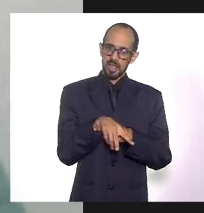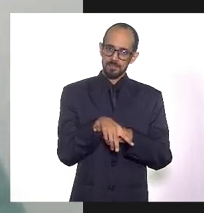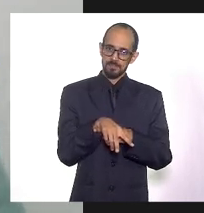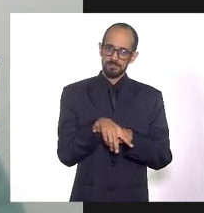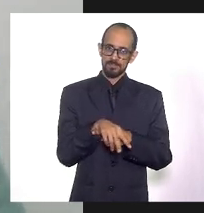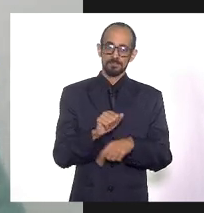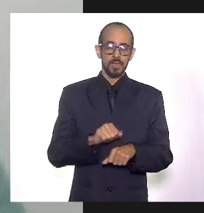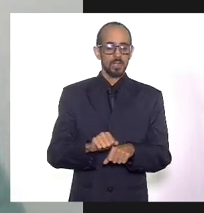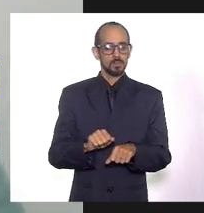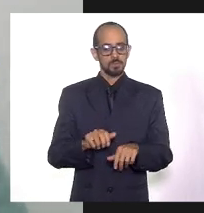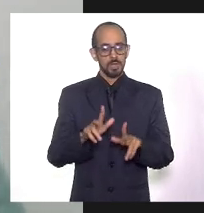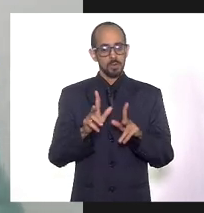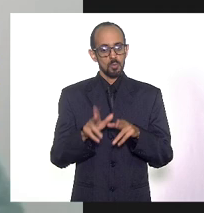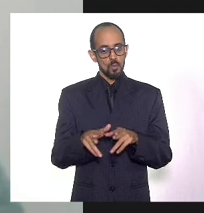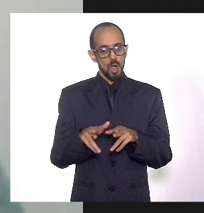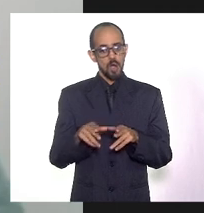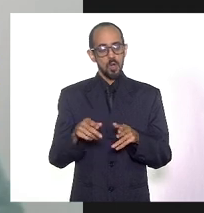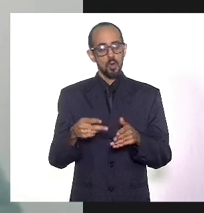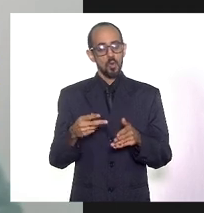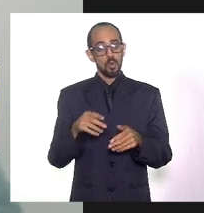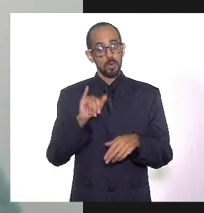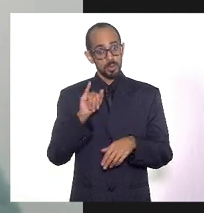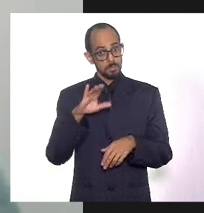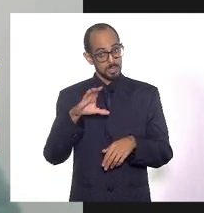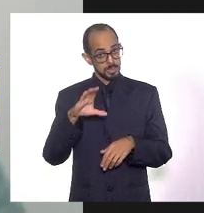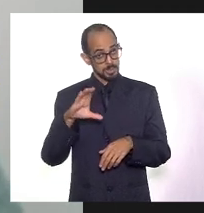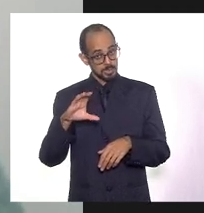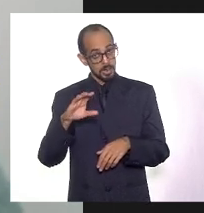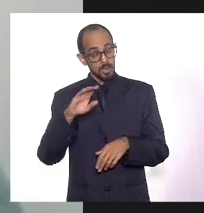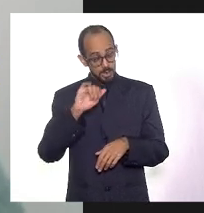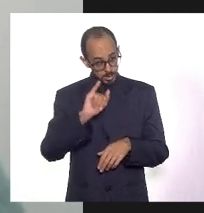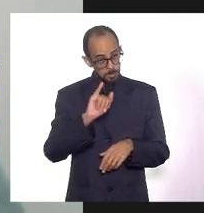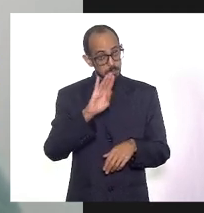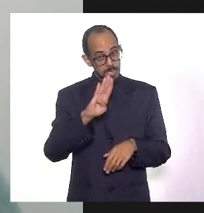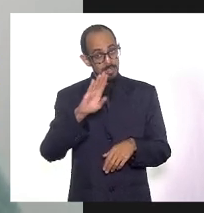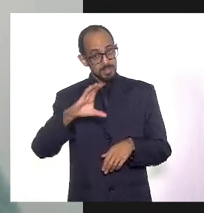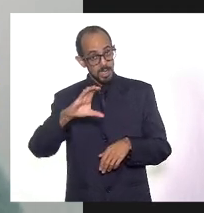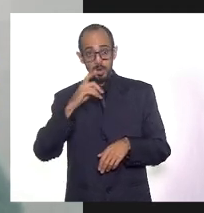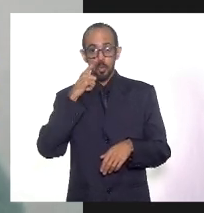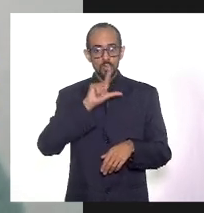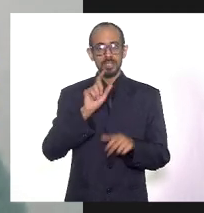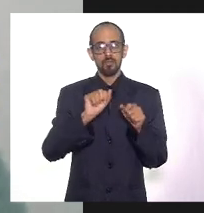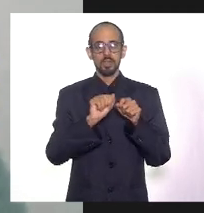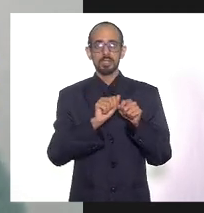Como tem o Instituto Benjamin Constant, assim como tem os outros institutos. Por isso,